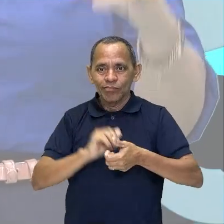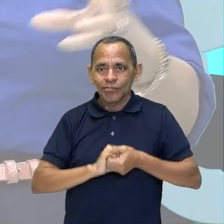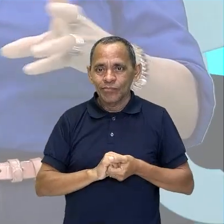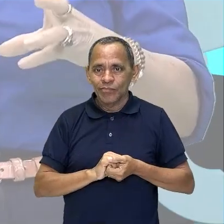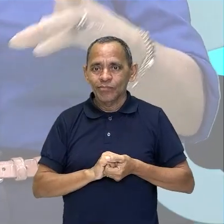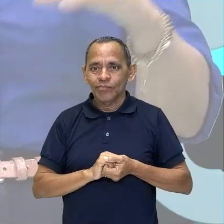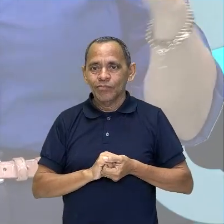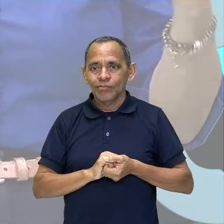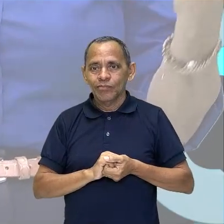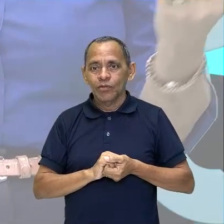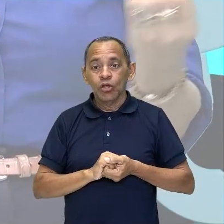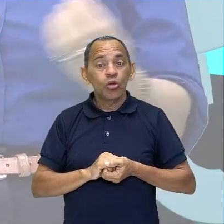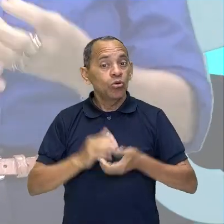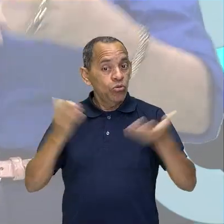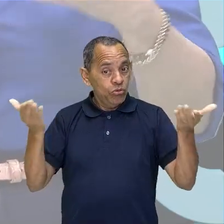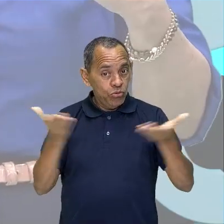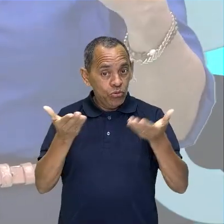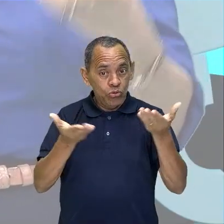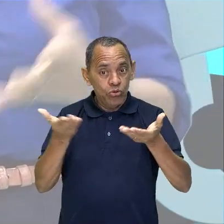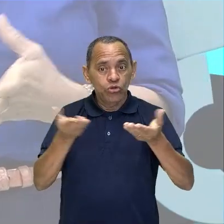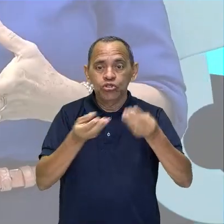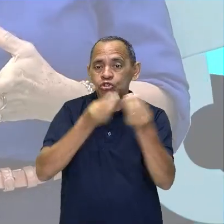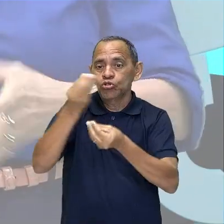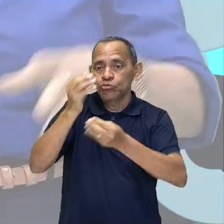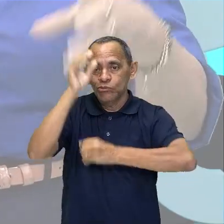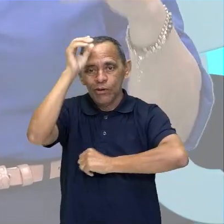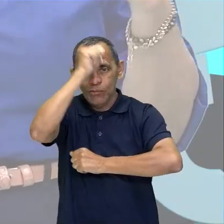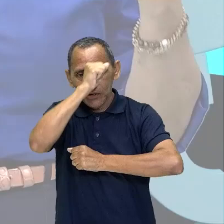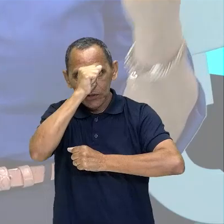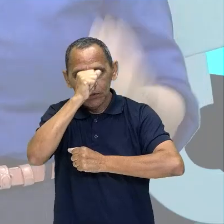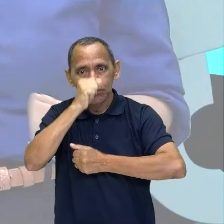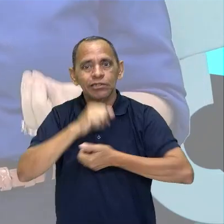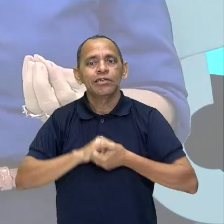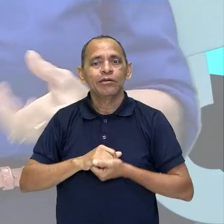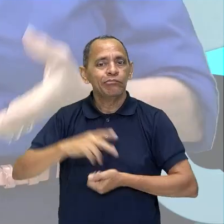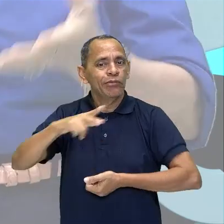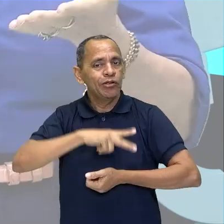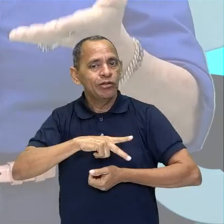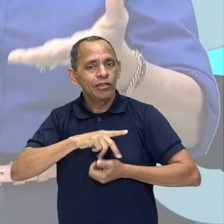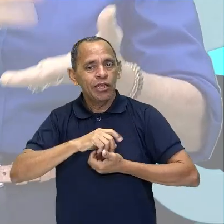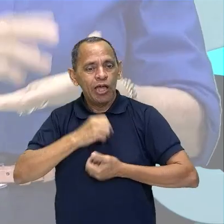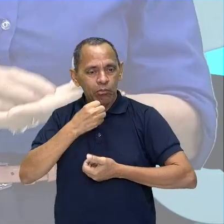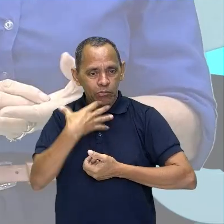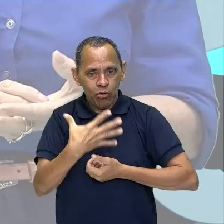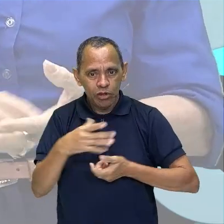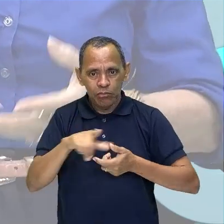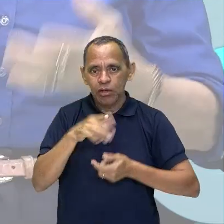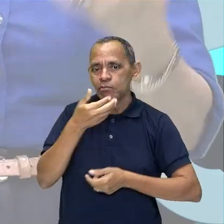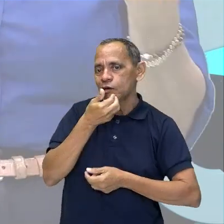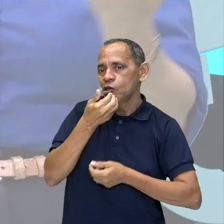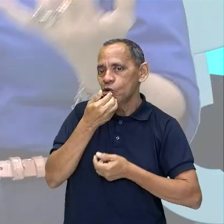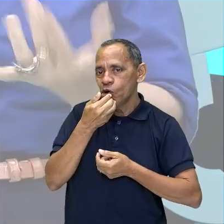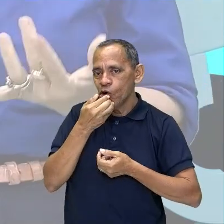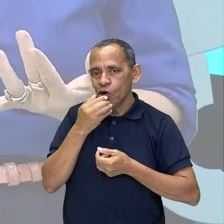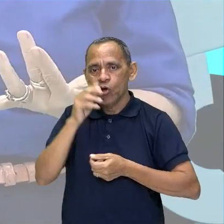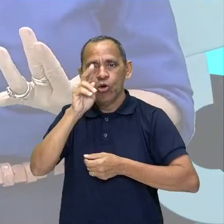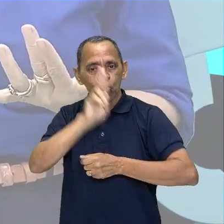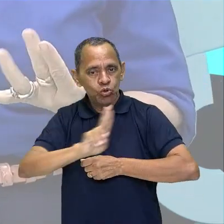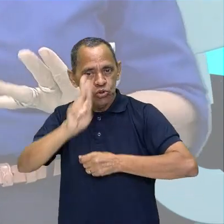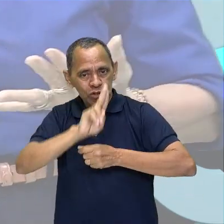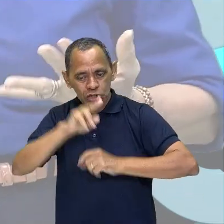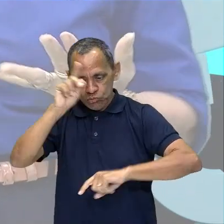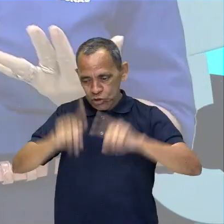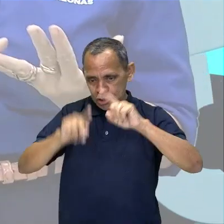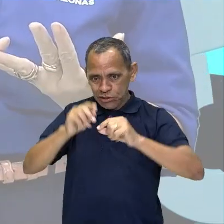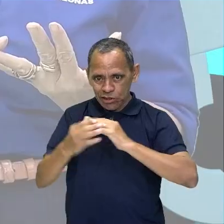Então, hoje, a forma de se aprender é de forma personalizada, mais eficaz, utilizando os recursos como